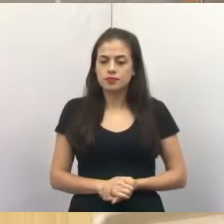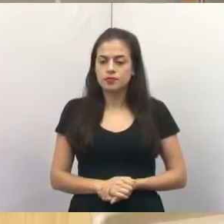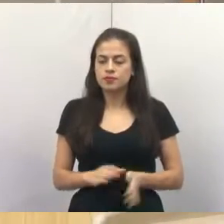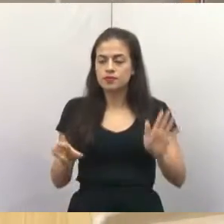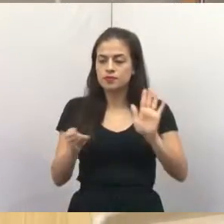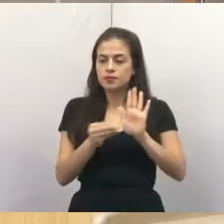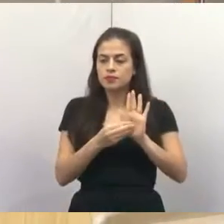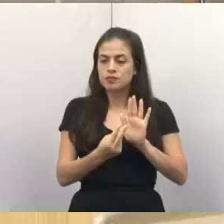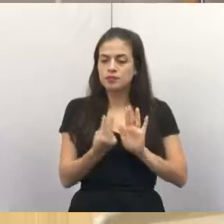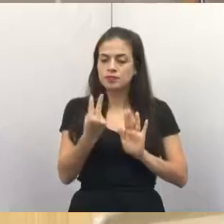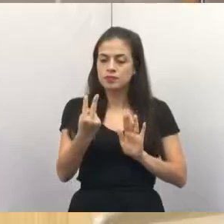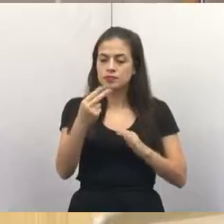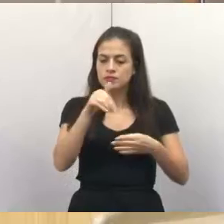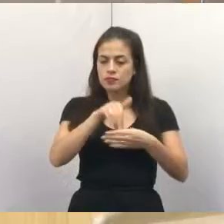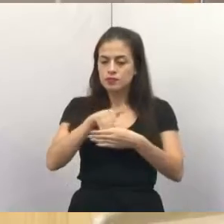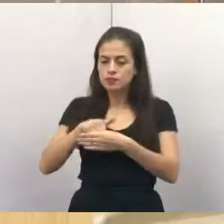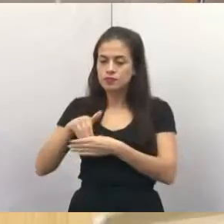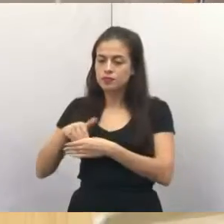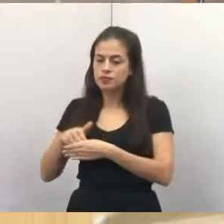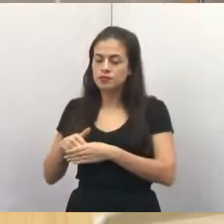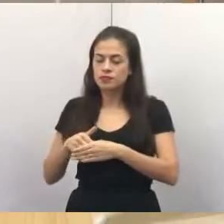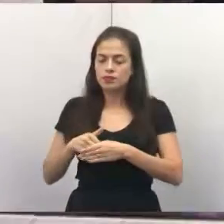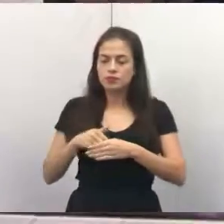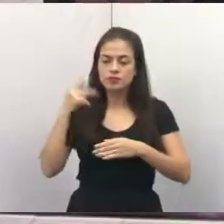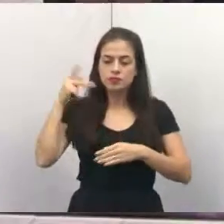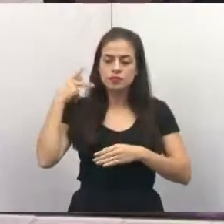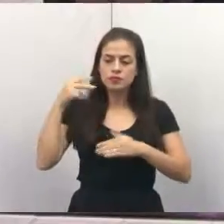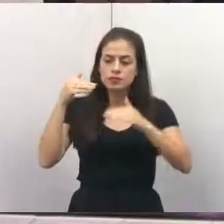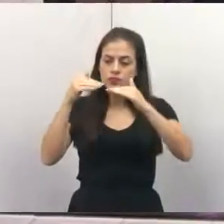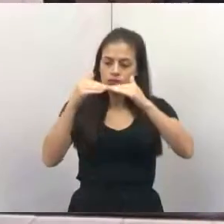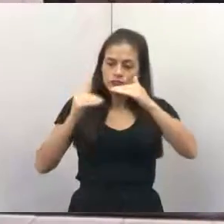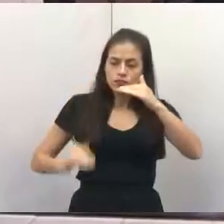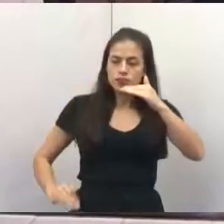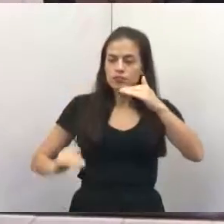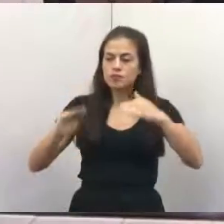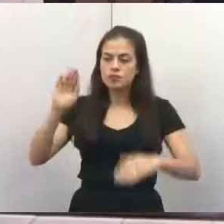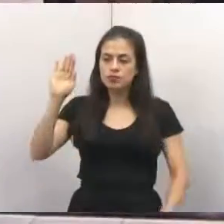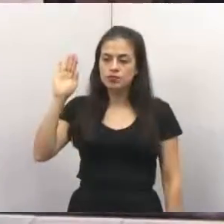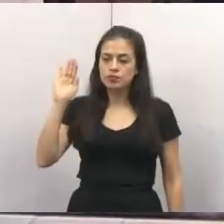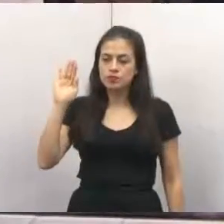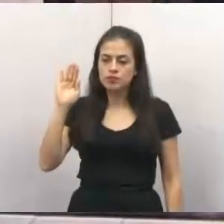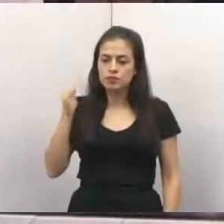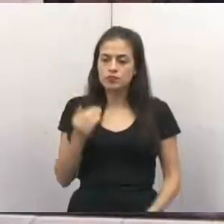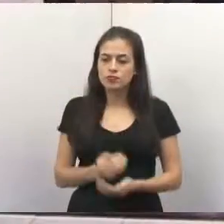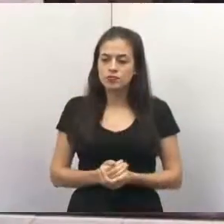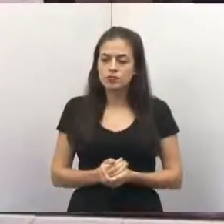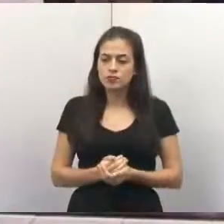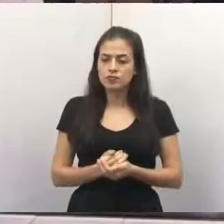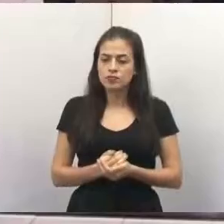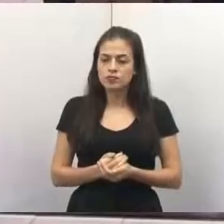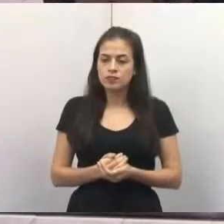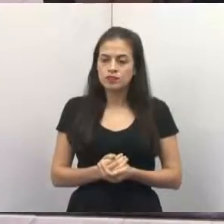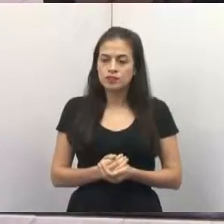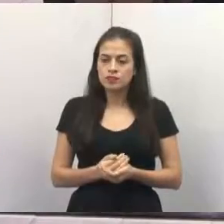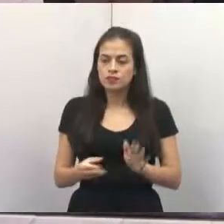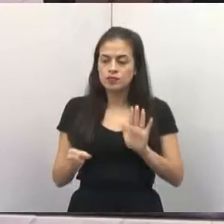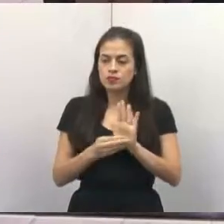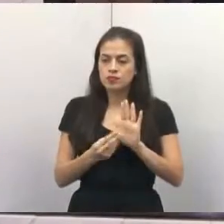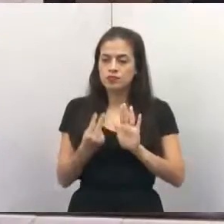Emenda número 2 está em votação. Os vereadores que forem contrários, por favor, se manifestem levantando os braços. Emenda número 2 aprovado. Próxima emenda.